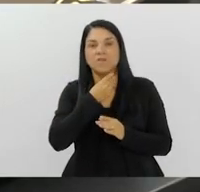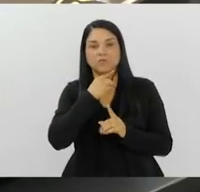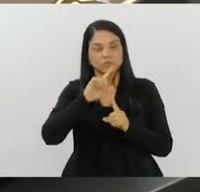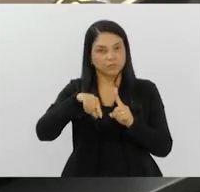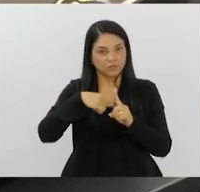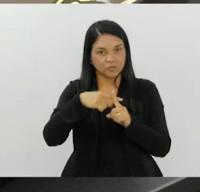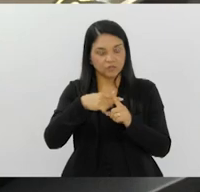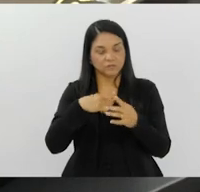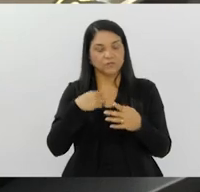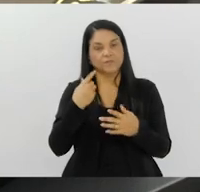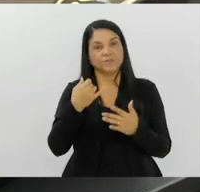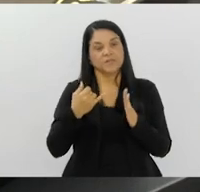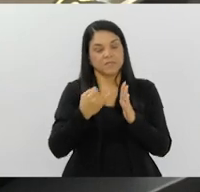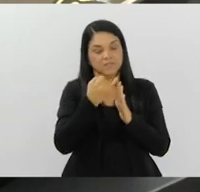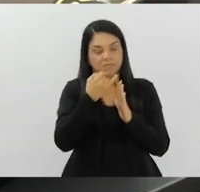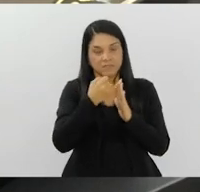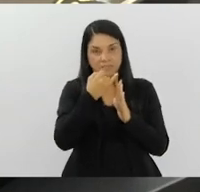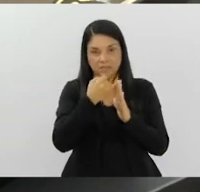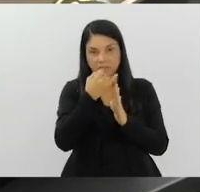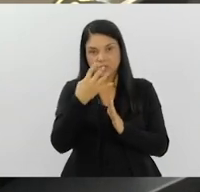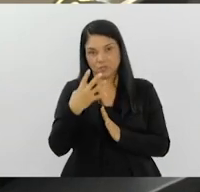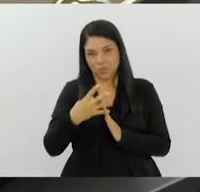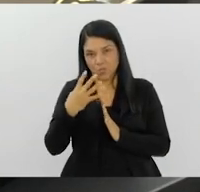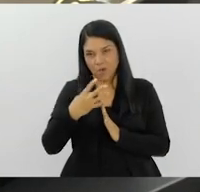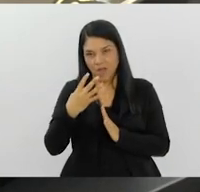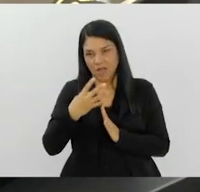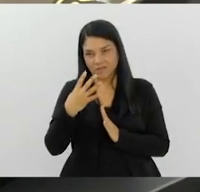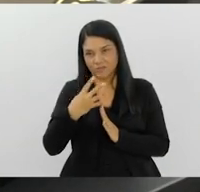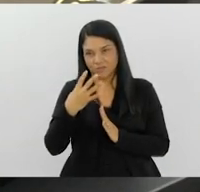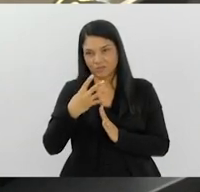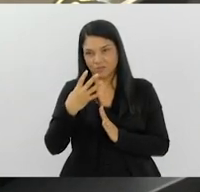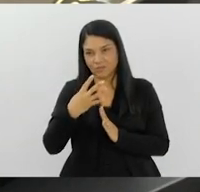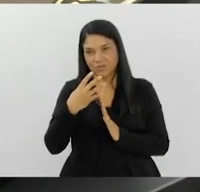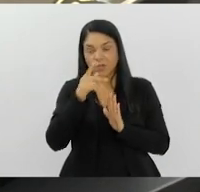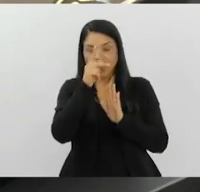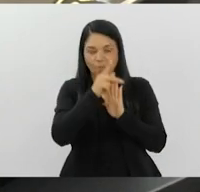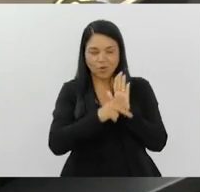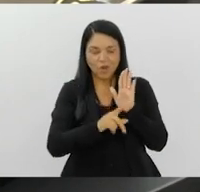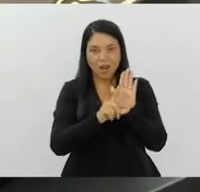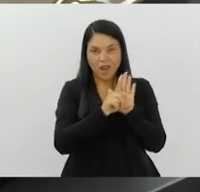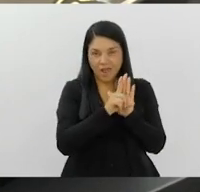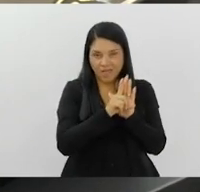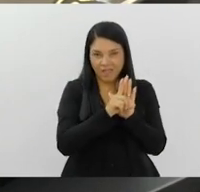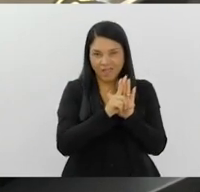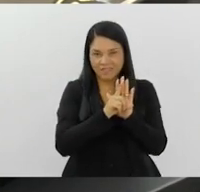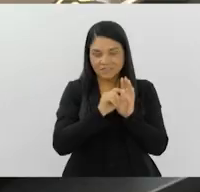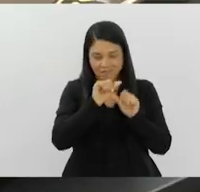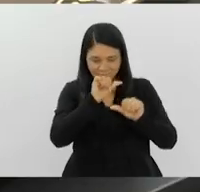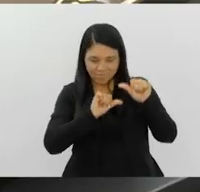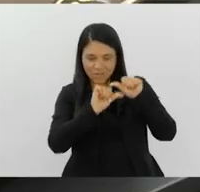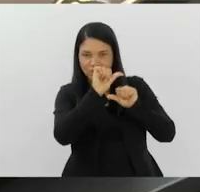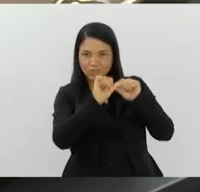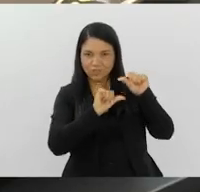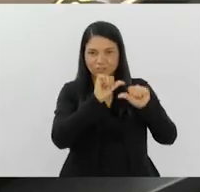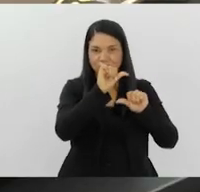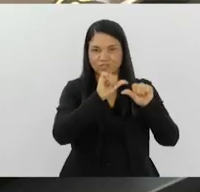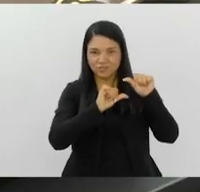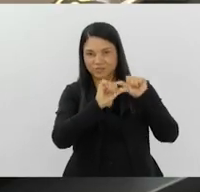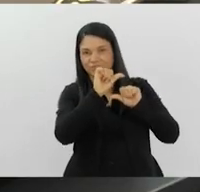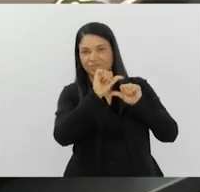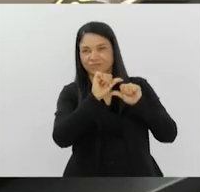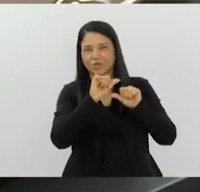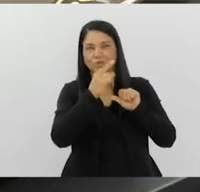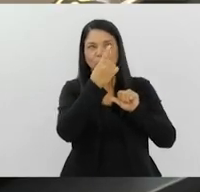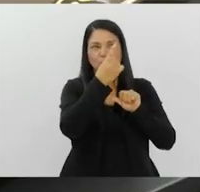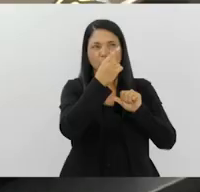Inciso 4 na verdade os incisos a gente também mudou porque no projeto de lei ele tá um pouco invertido ali n acho que vai do